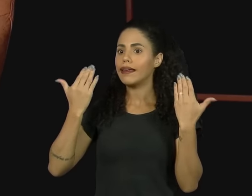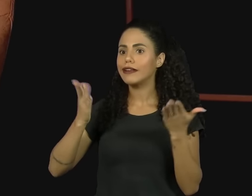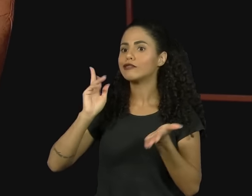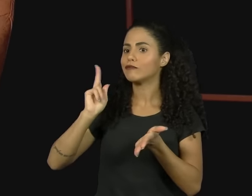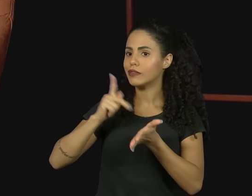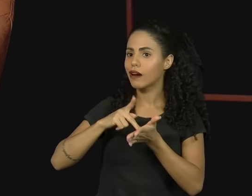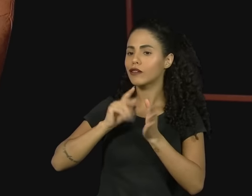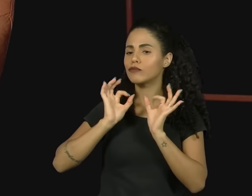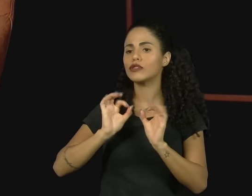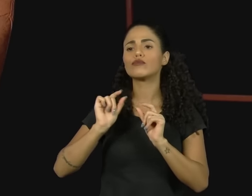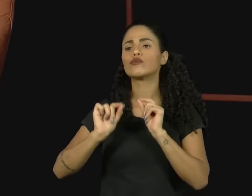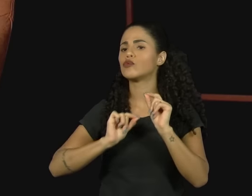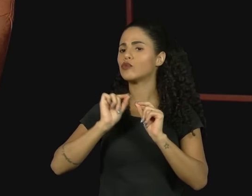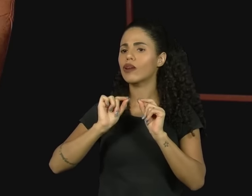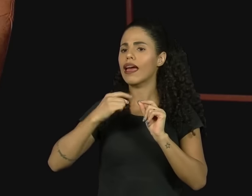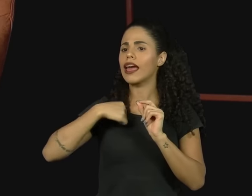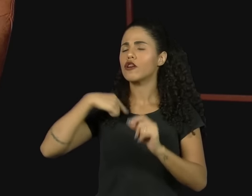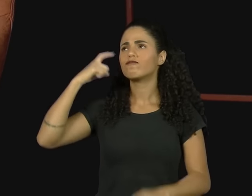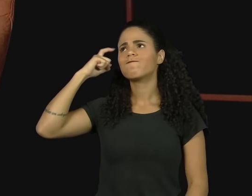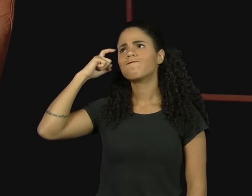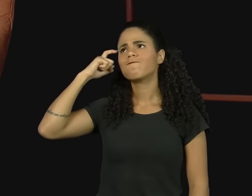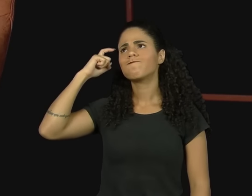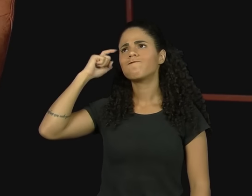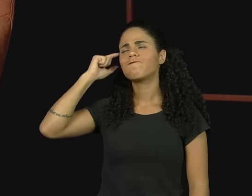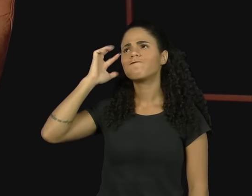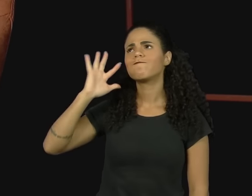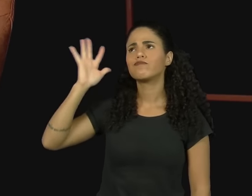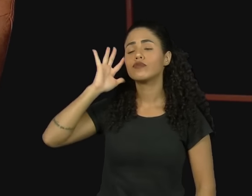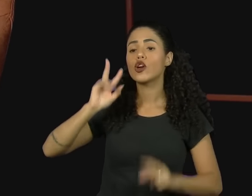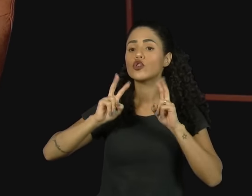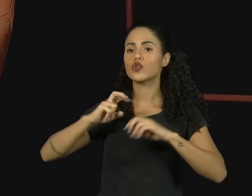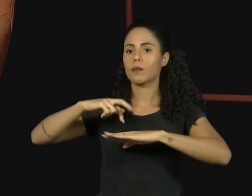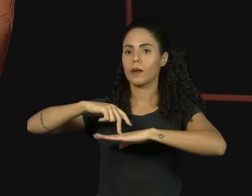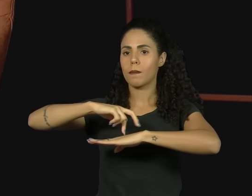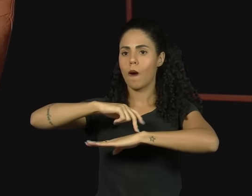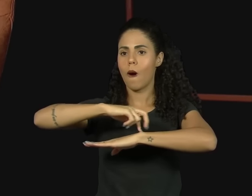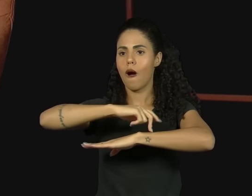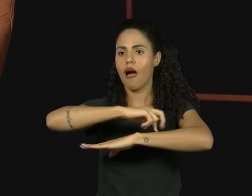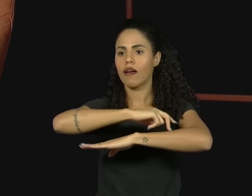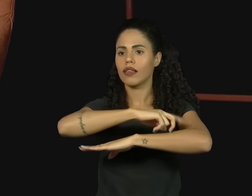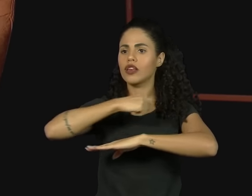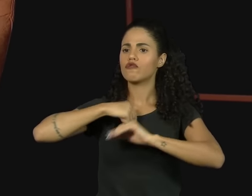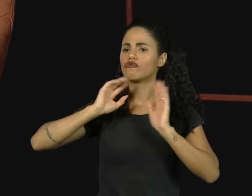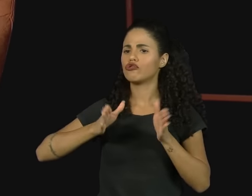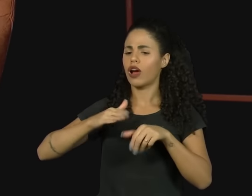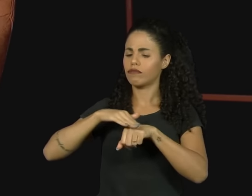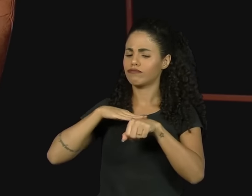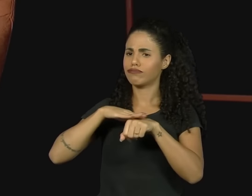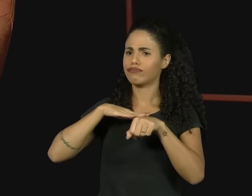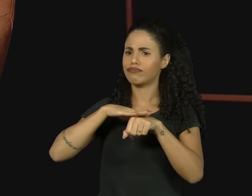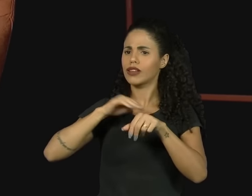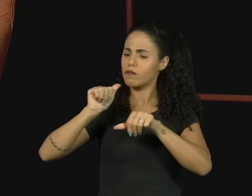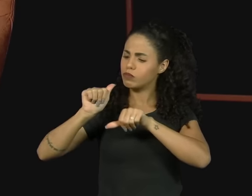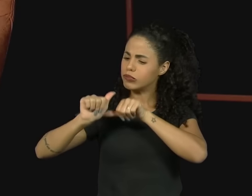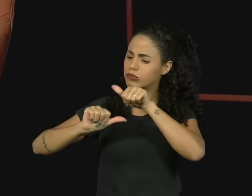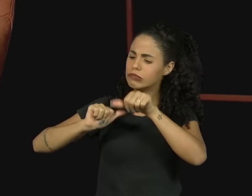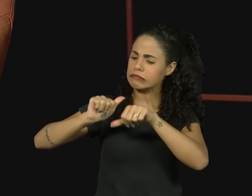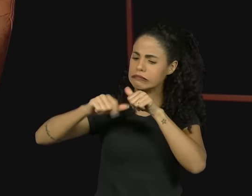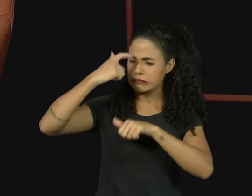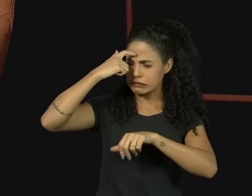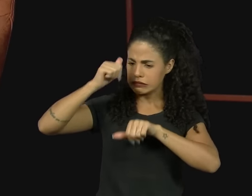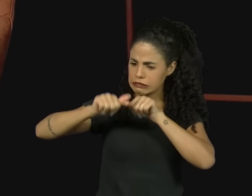verdade, o que eu penso hoje da moda é exatamente aquilo que eu falei, está numa transformação